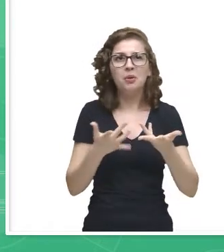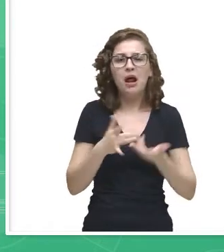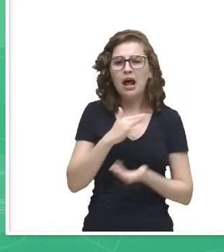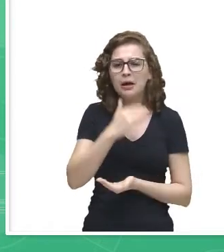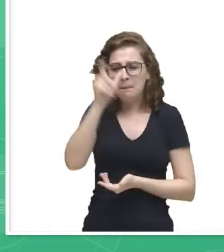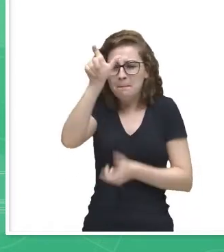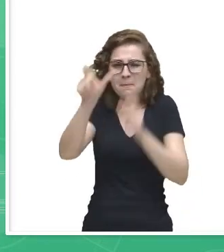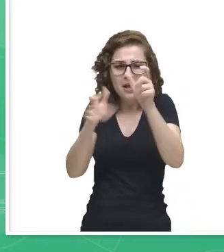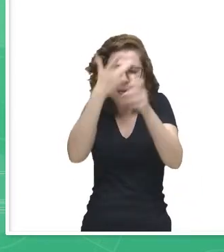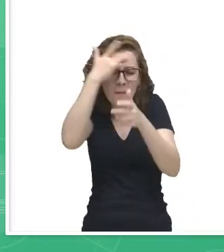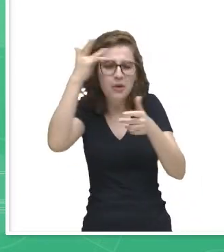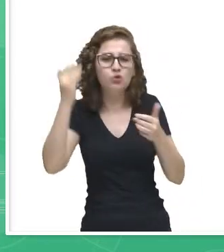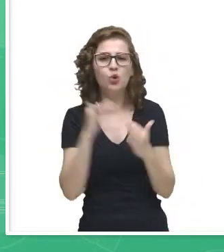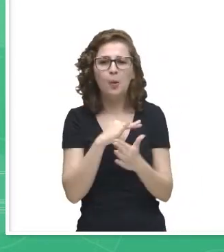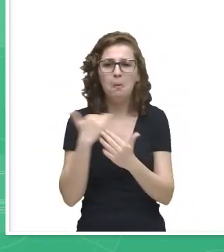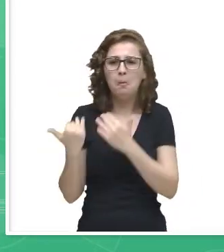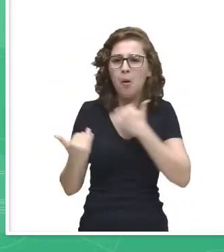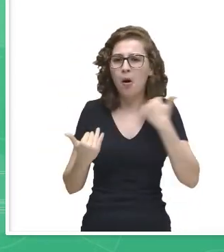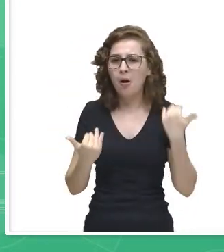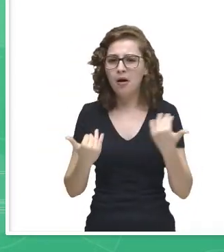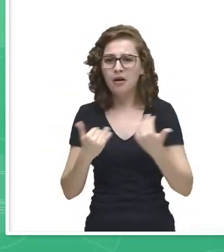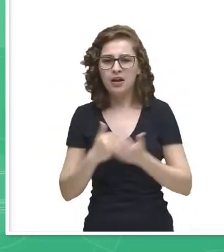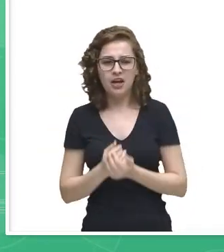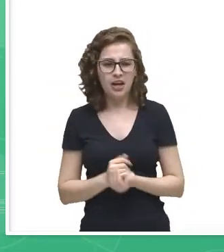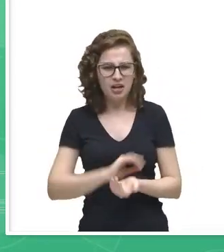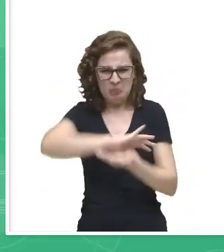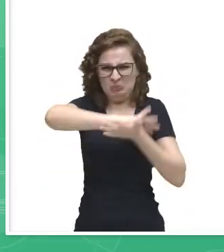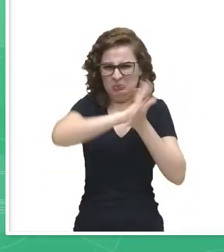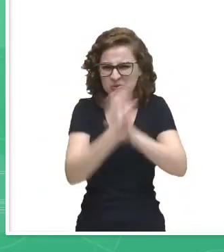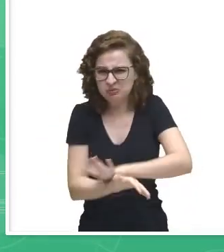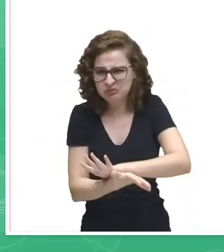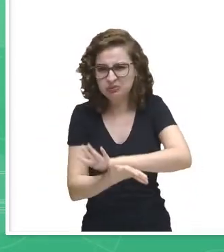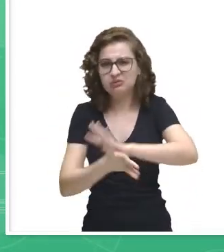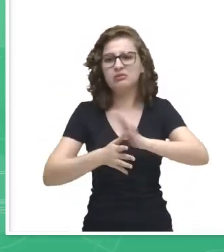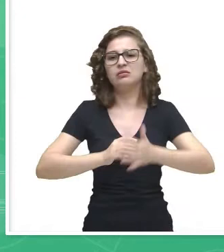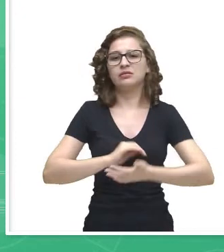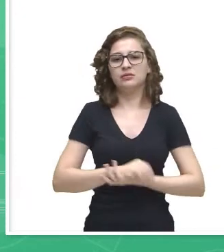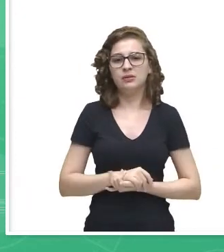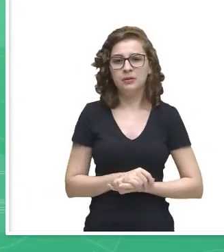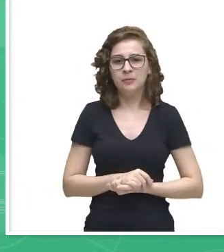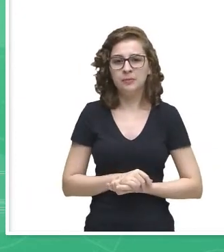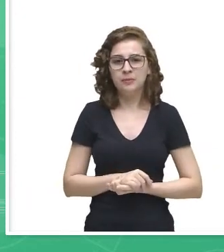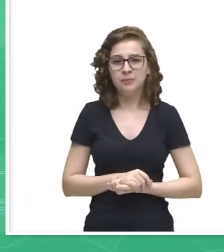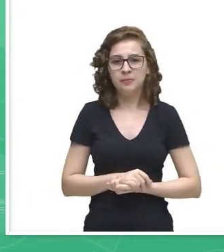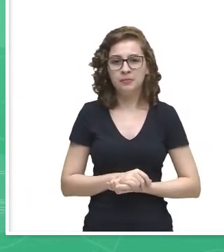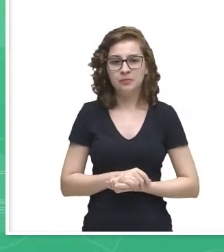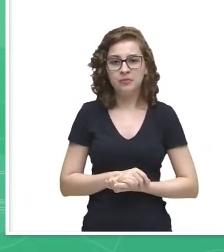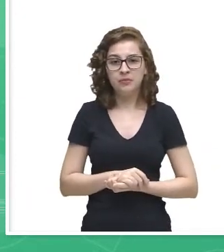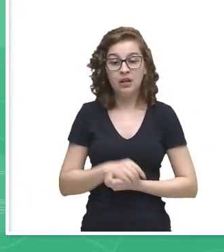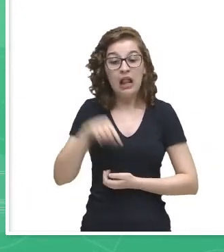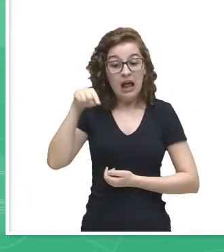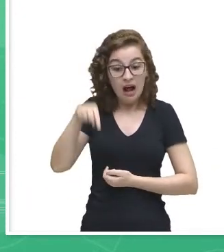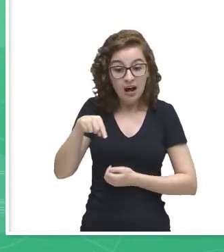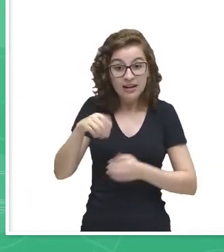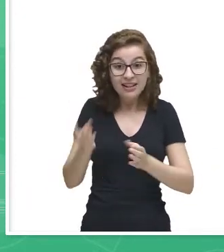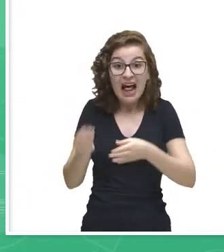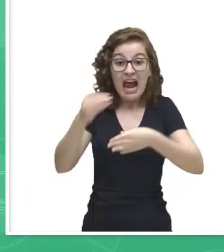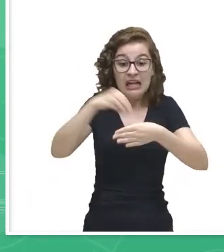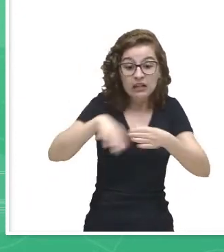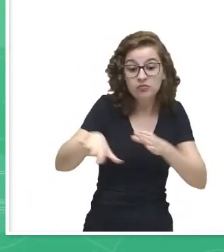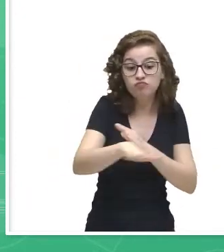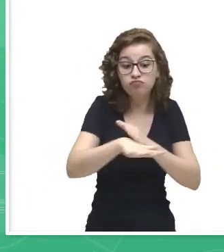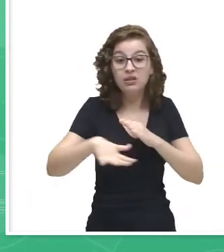foram significativas, né? A guerra, ela envolve todo mundo, mas ela ocorre ali dentro